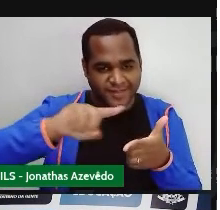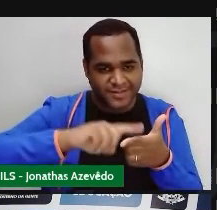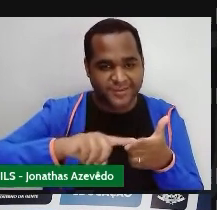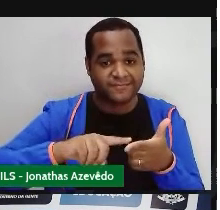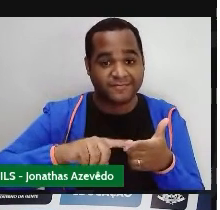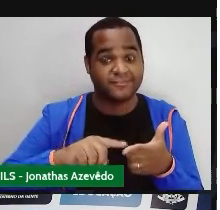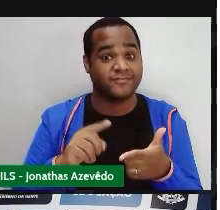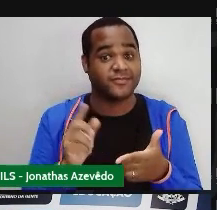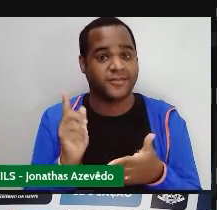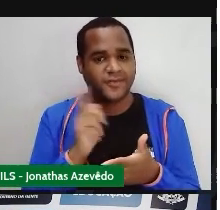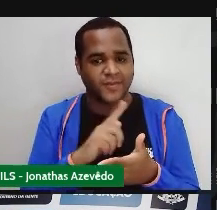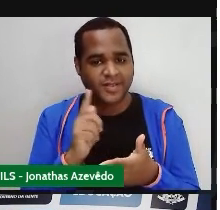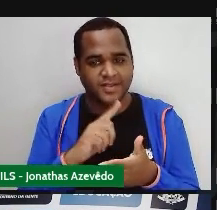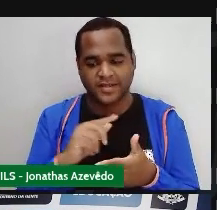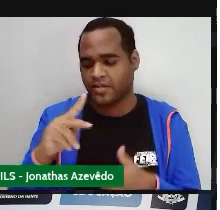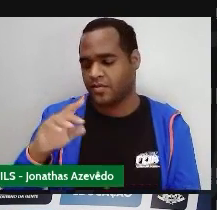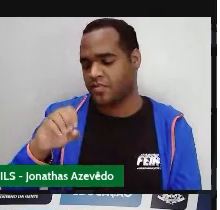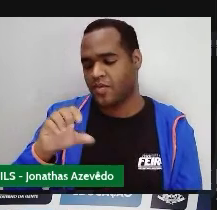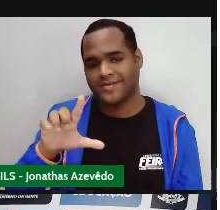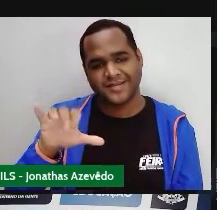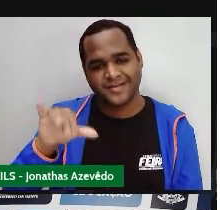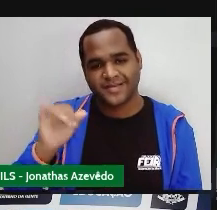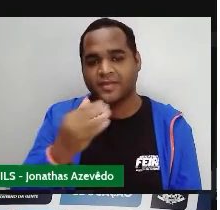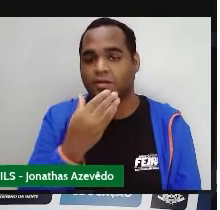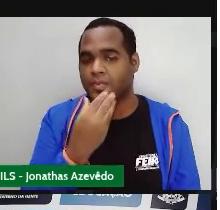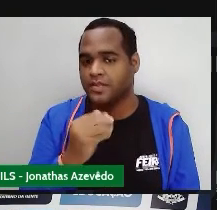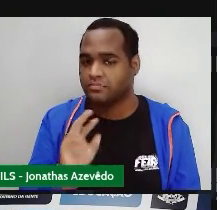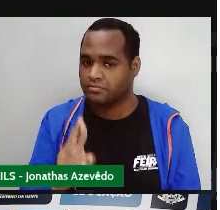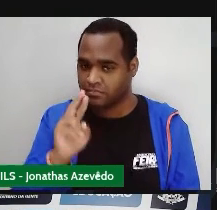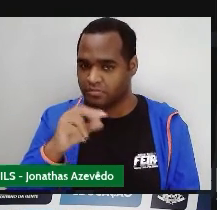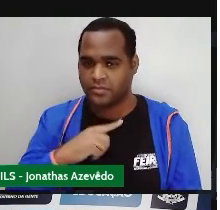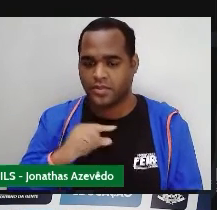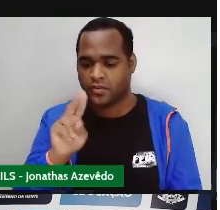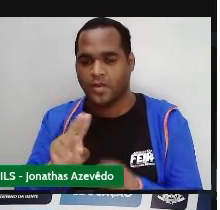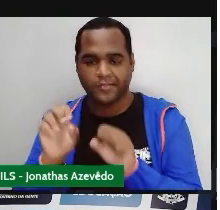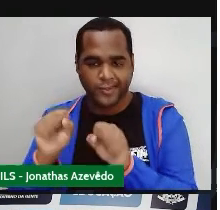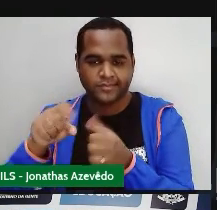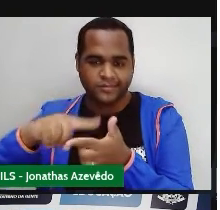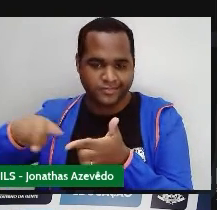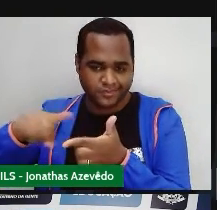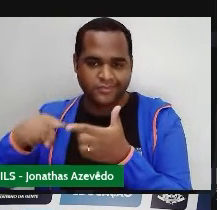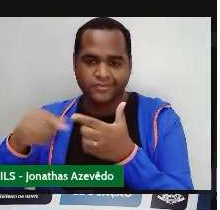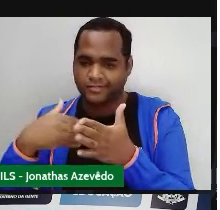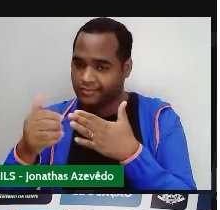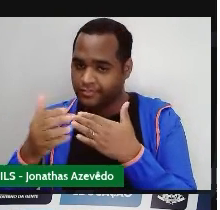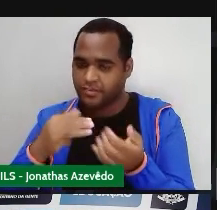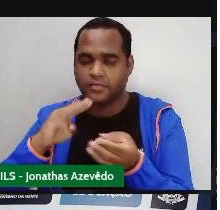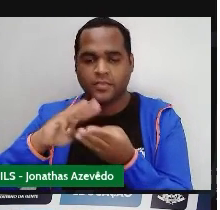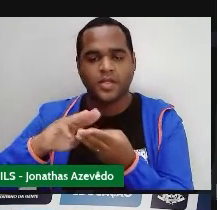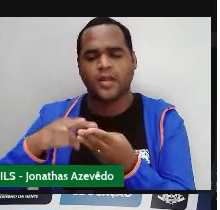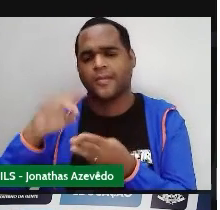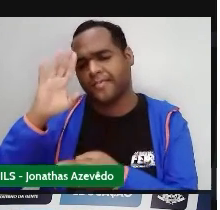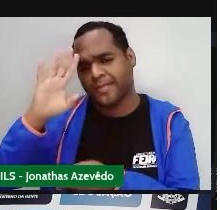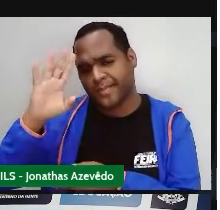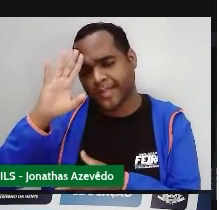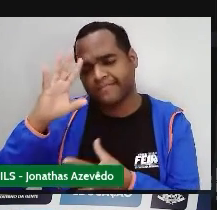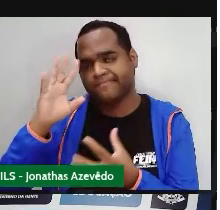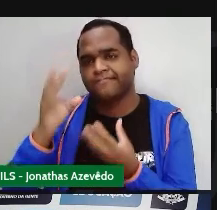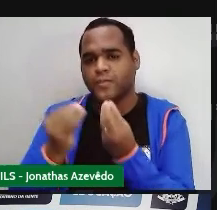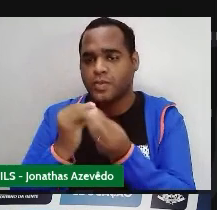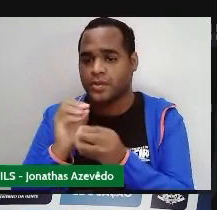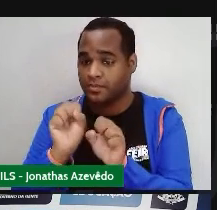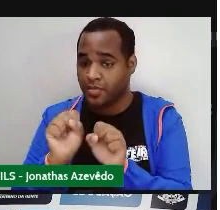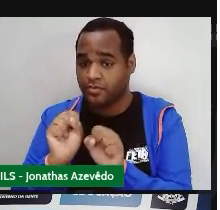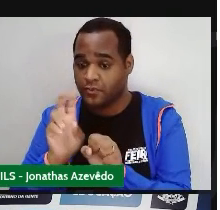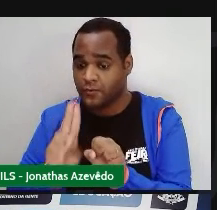que o método de polícia certo dá para usar em qualquer problema de matemática e a gente pensar em refletir se